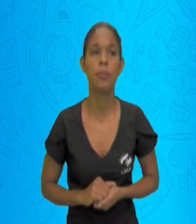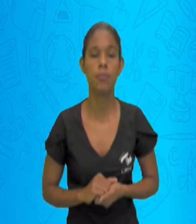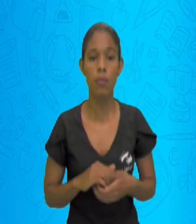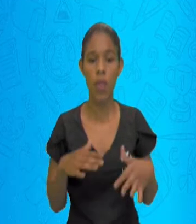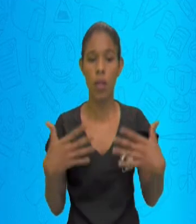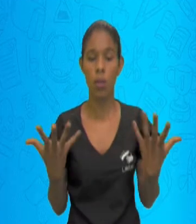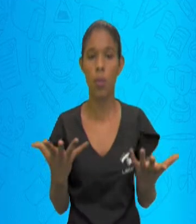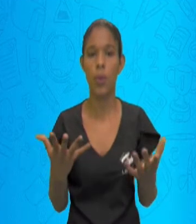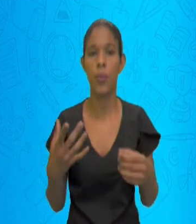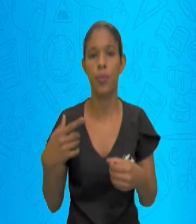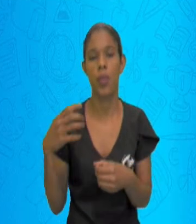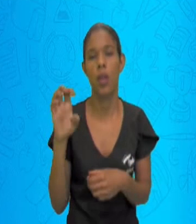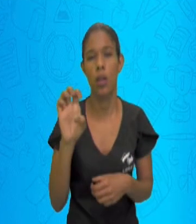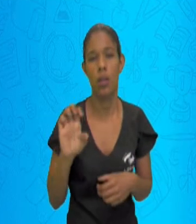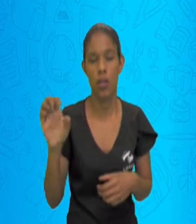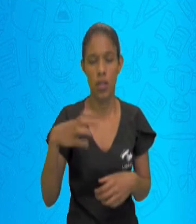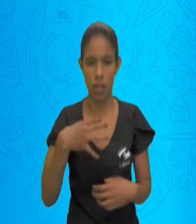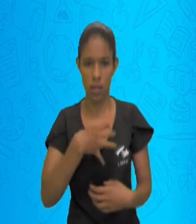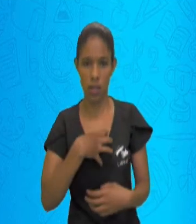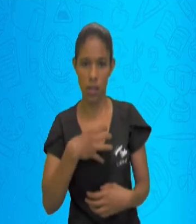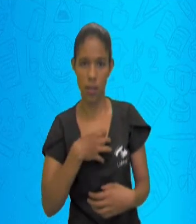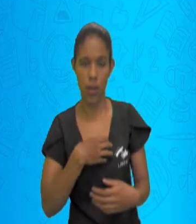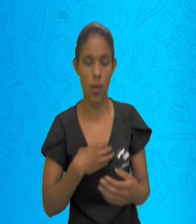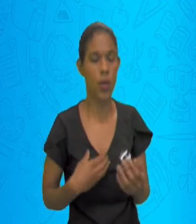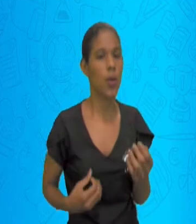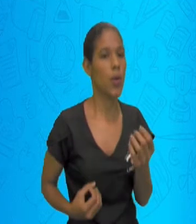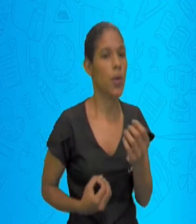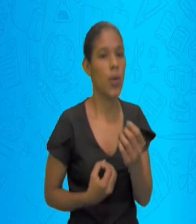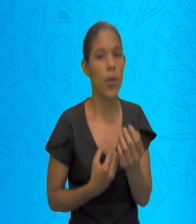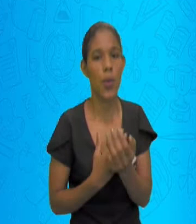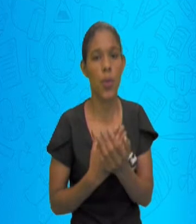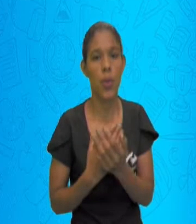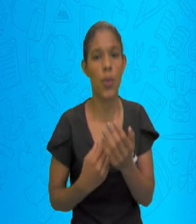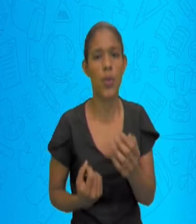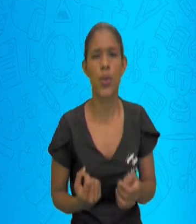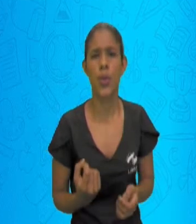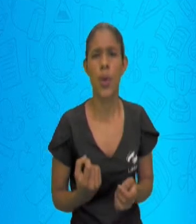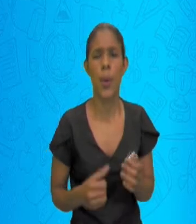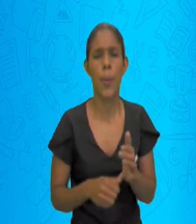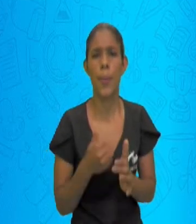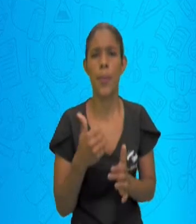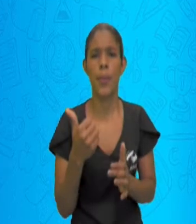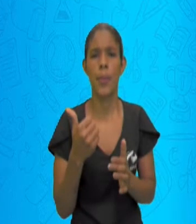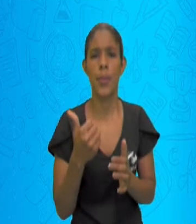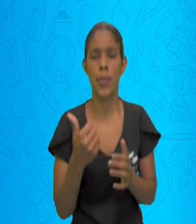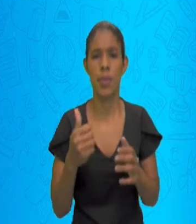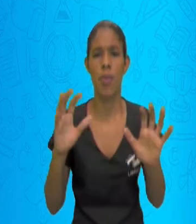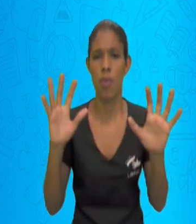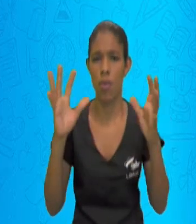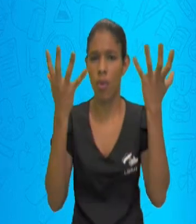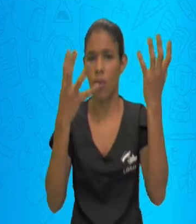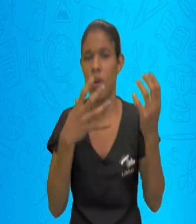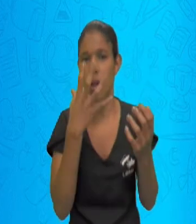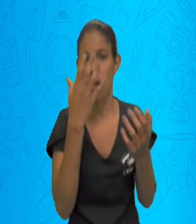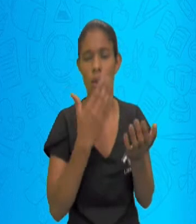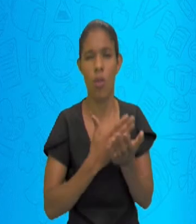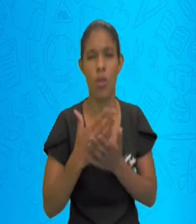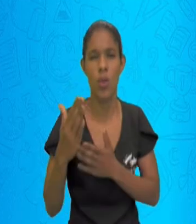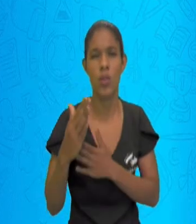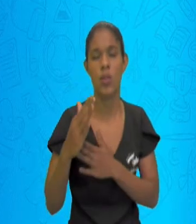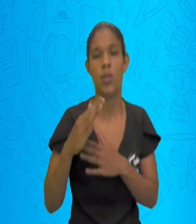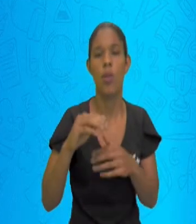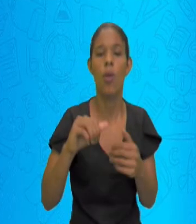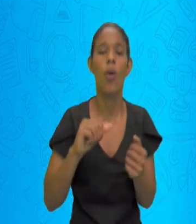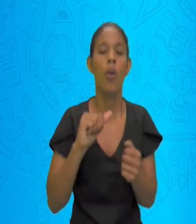Na Bahia, os primeiros afoxés surgiram na virada do século XIX para o século XX, com o objetivo de relembrar as